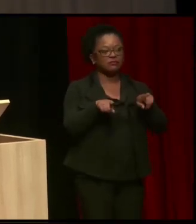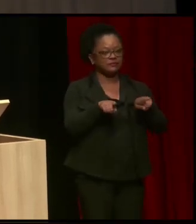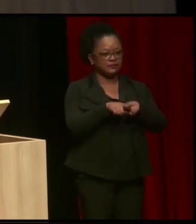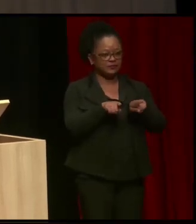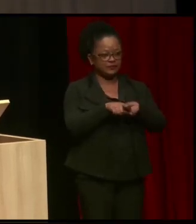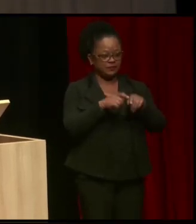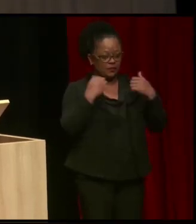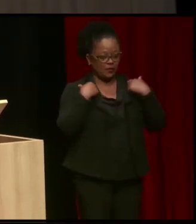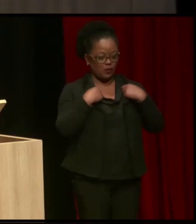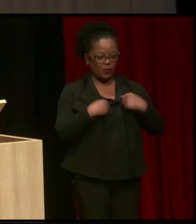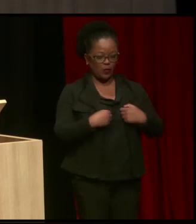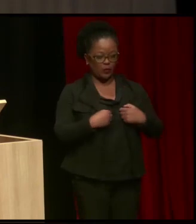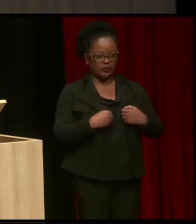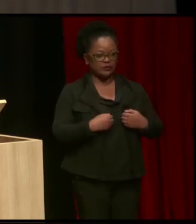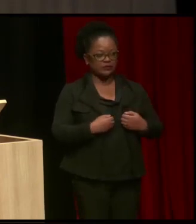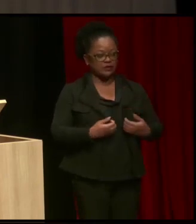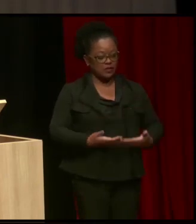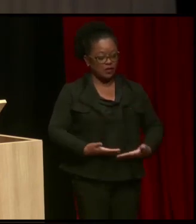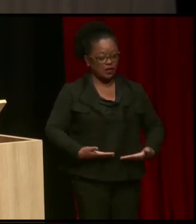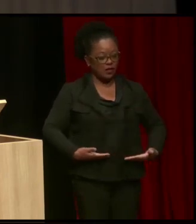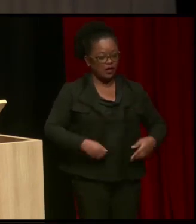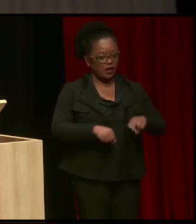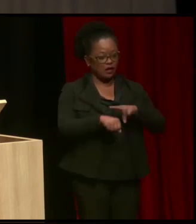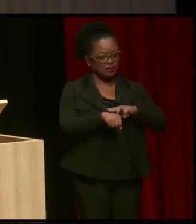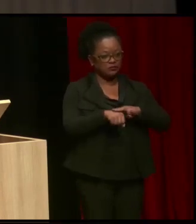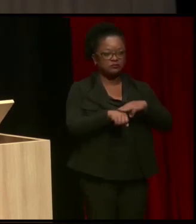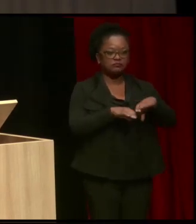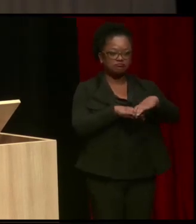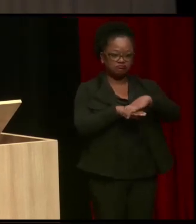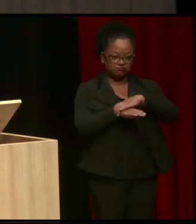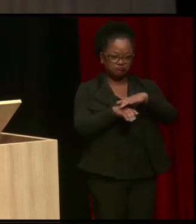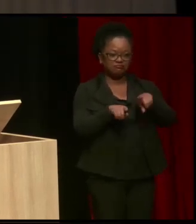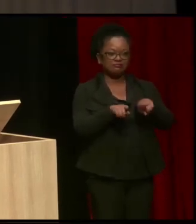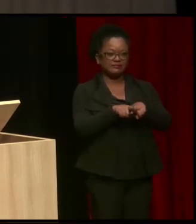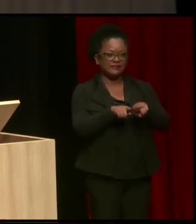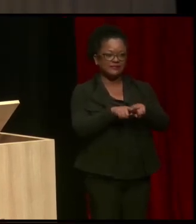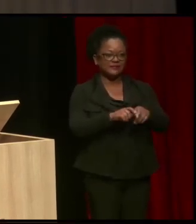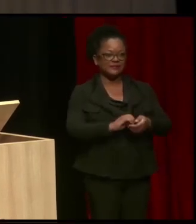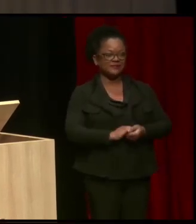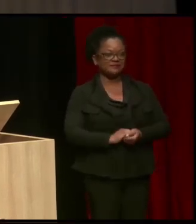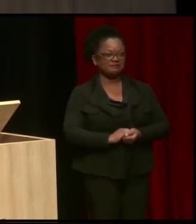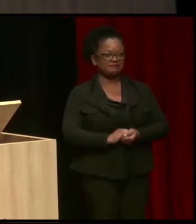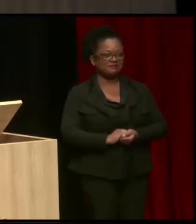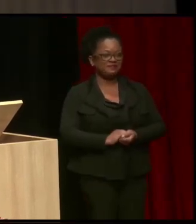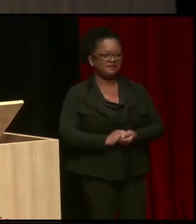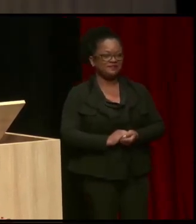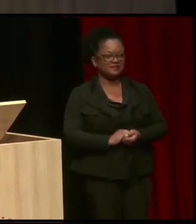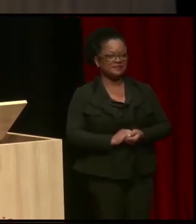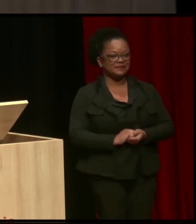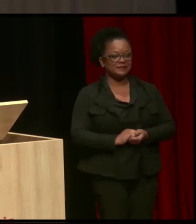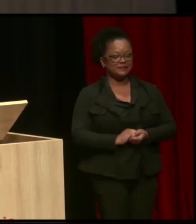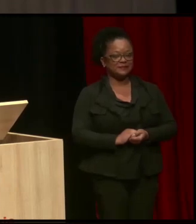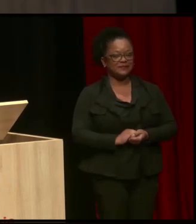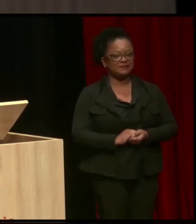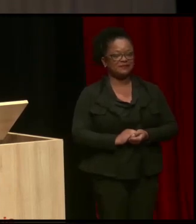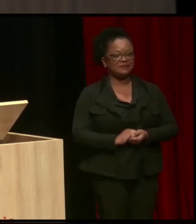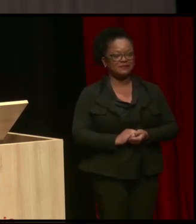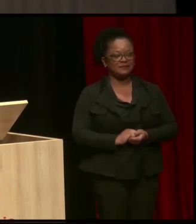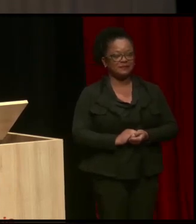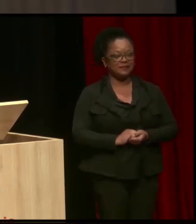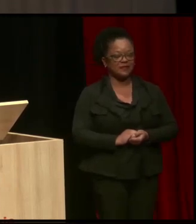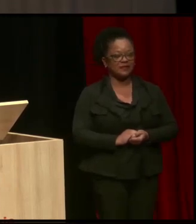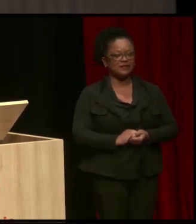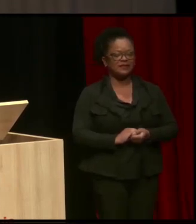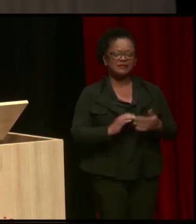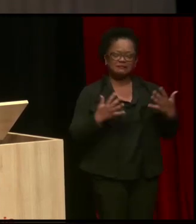uma blusa marrom e uma calça marrom, e o sapato também. Então tá bom, vamos lá, pessoal. Em primeiro lugar,